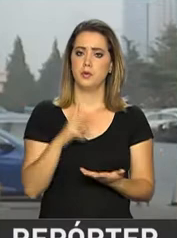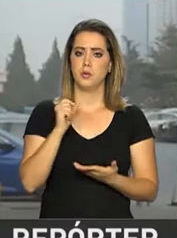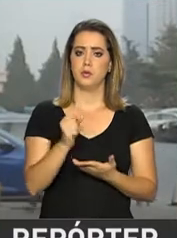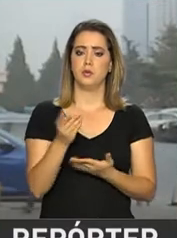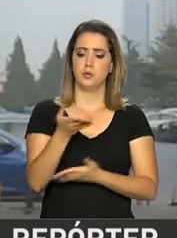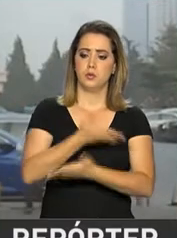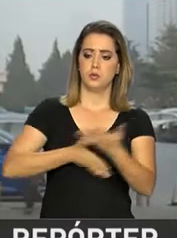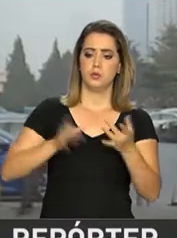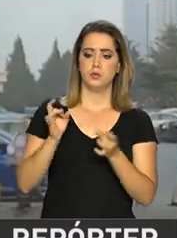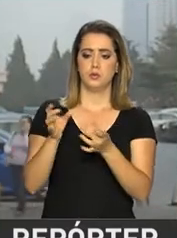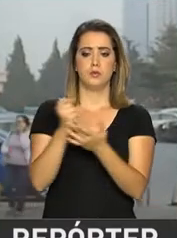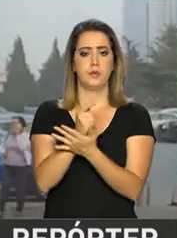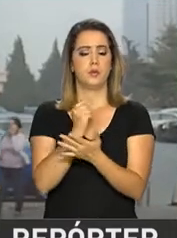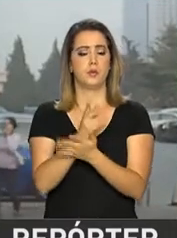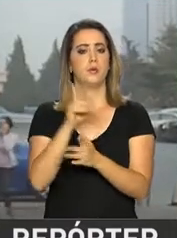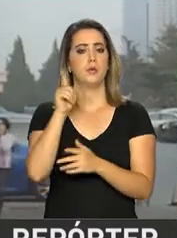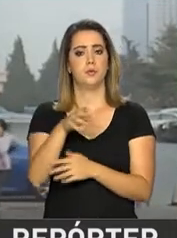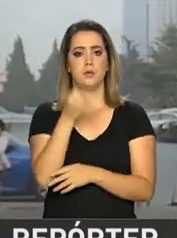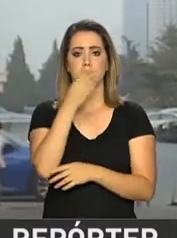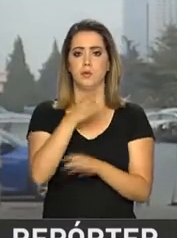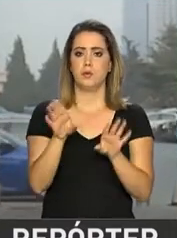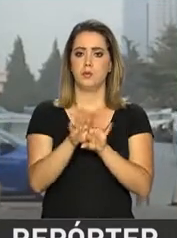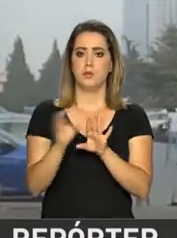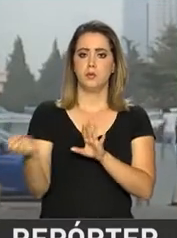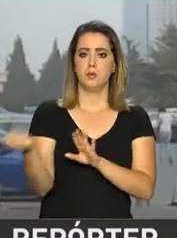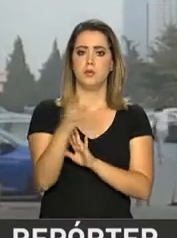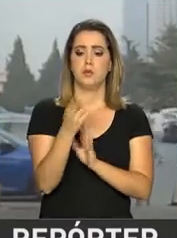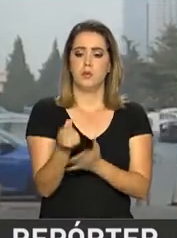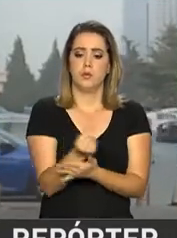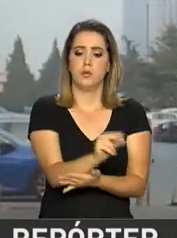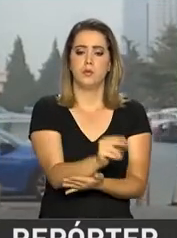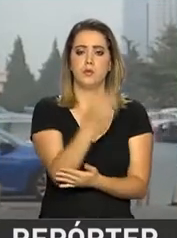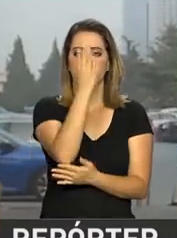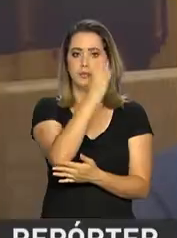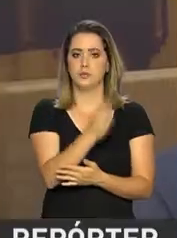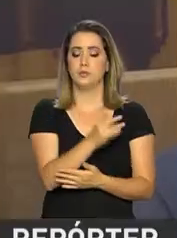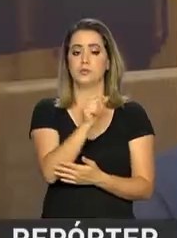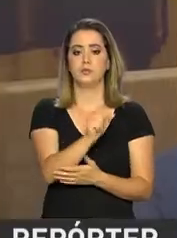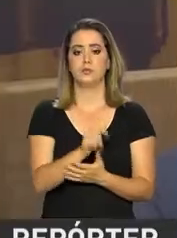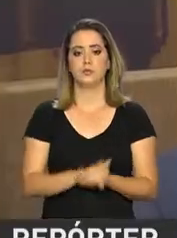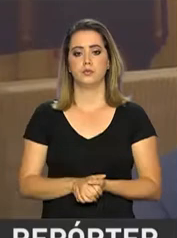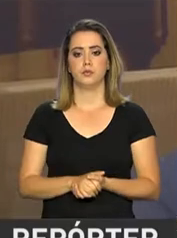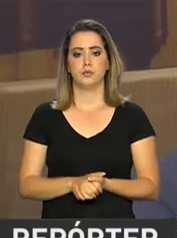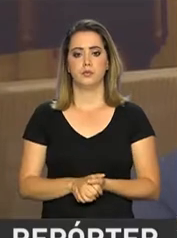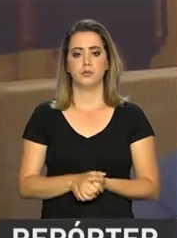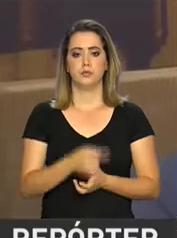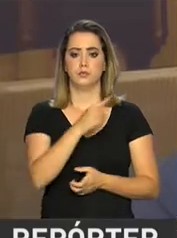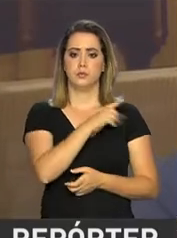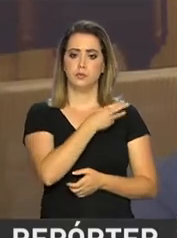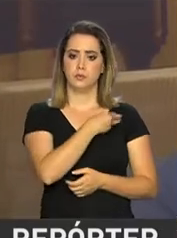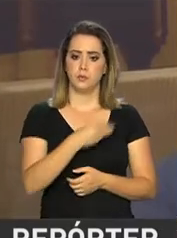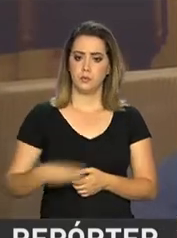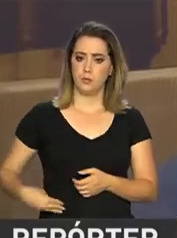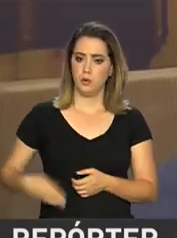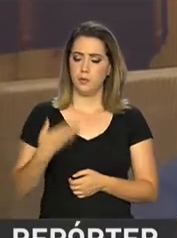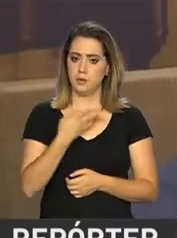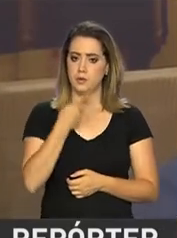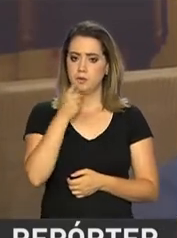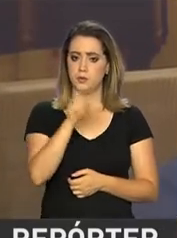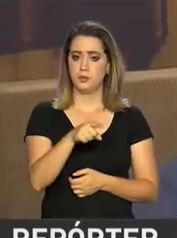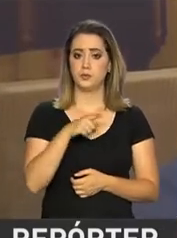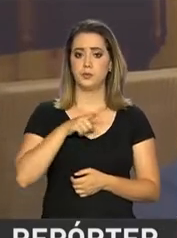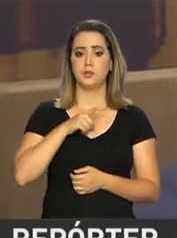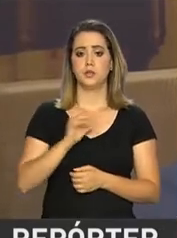negócios favorecem a chegada de novos investimentos estrangeiros queremos mandar empresa por exemplo em participação em uma